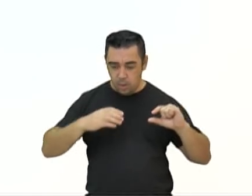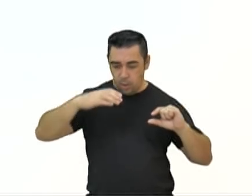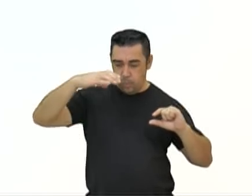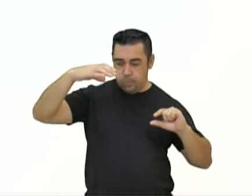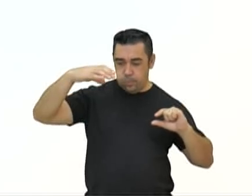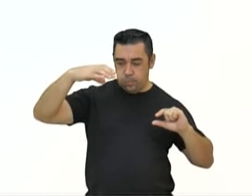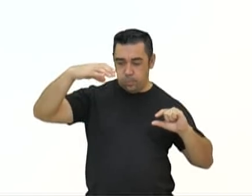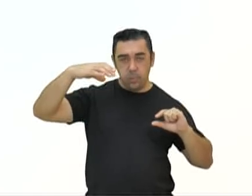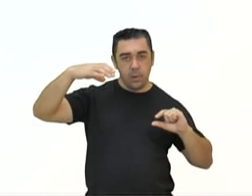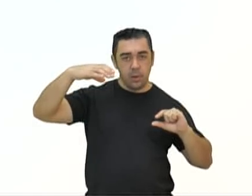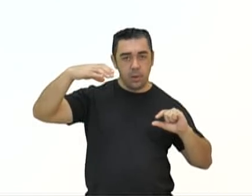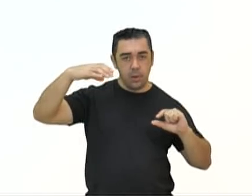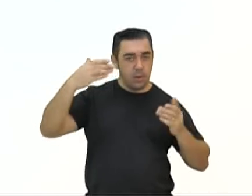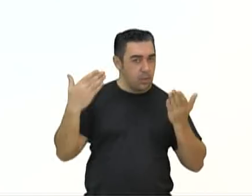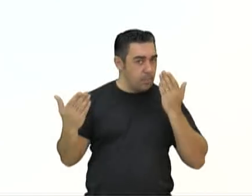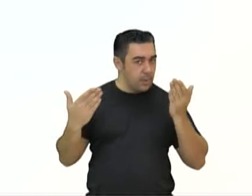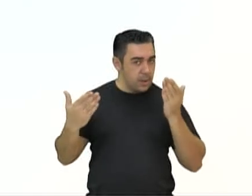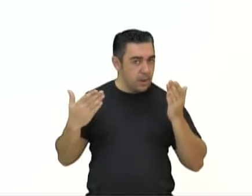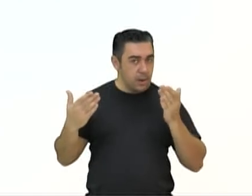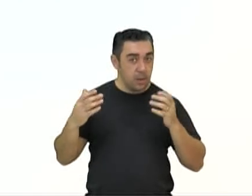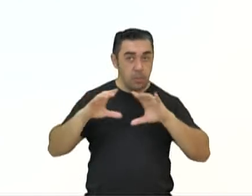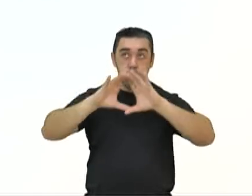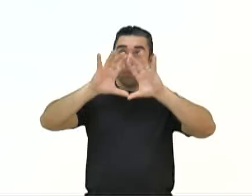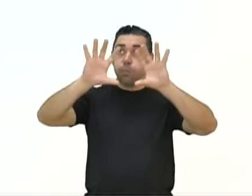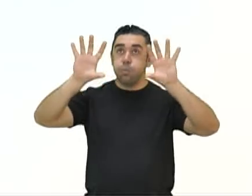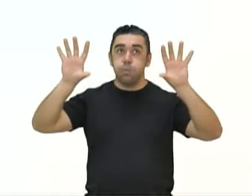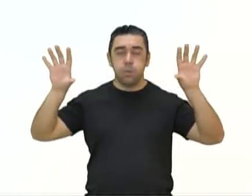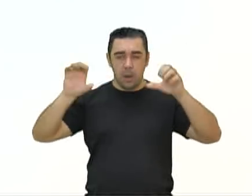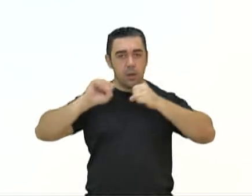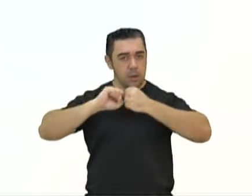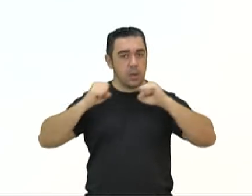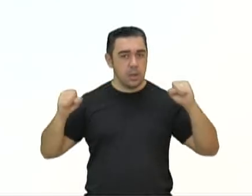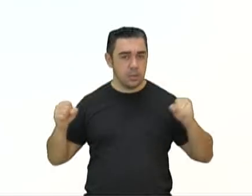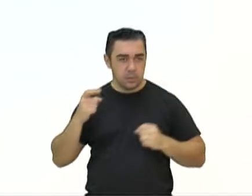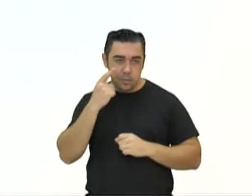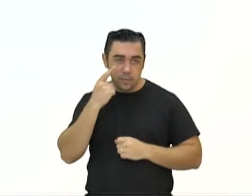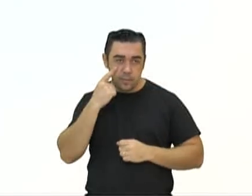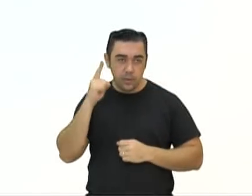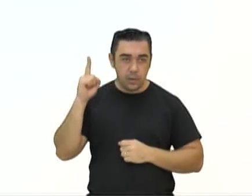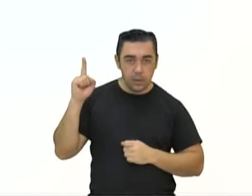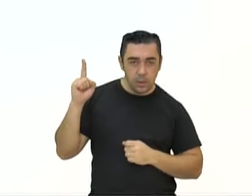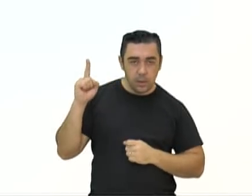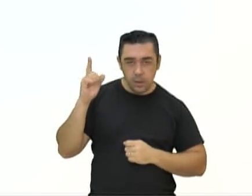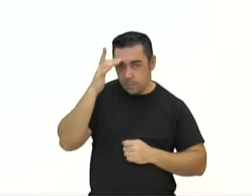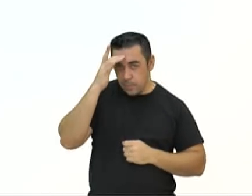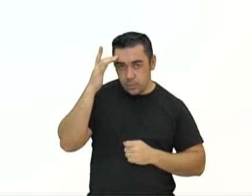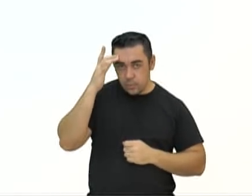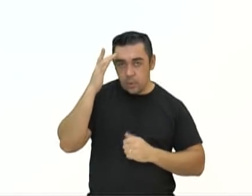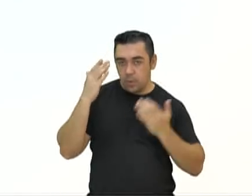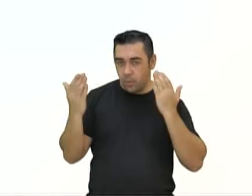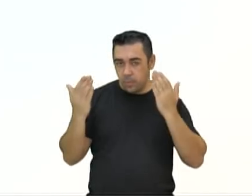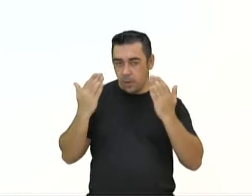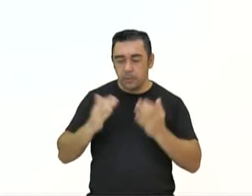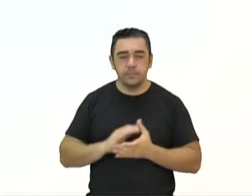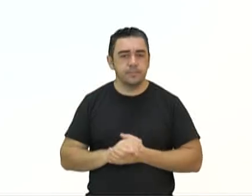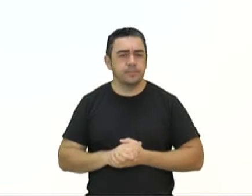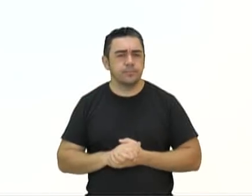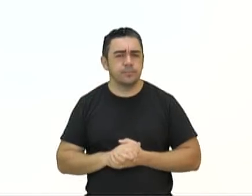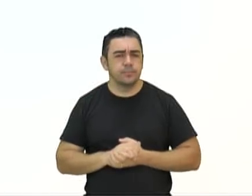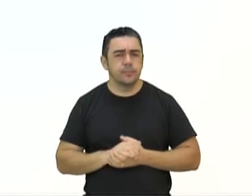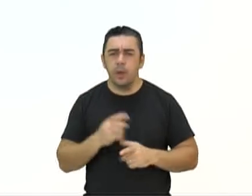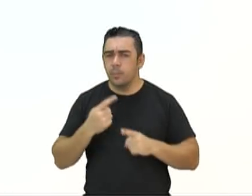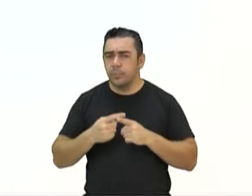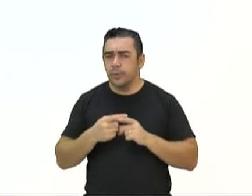começa a subir a água, onde você tem aquela espuma na água, você vê o tamanho do kite. E por que